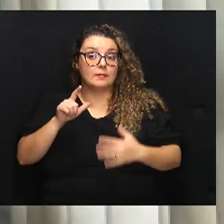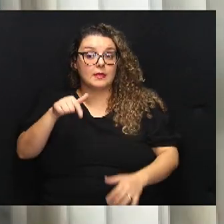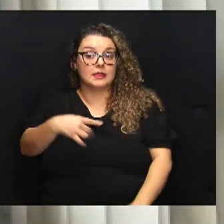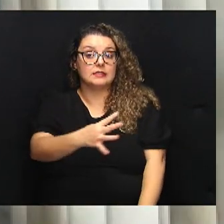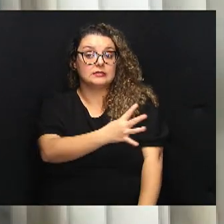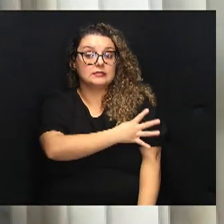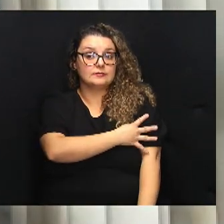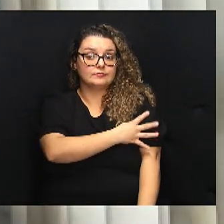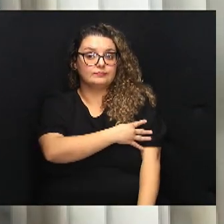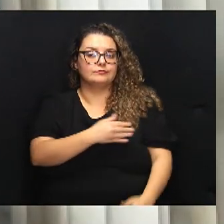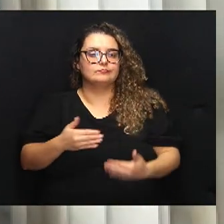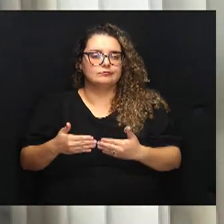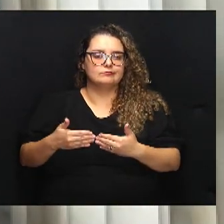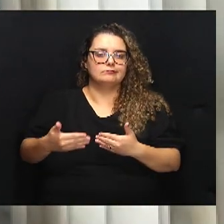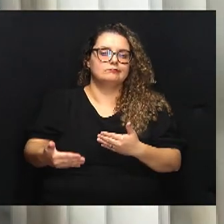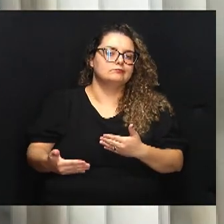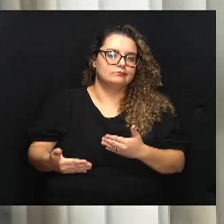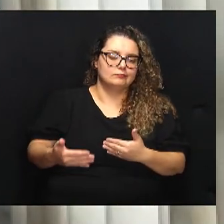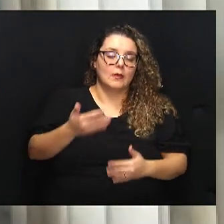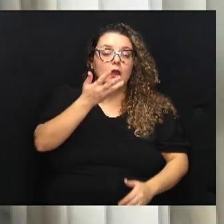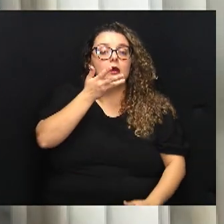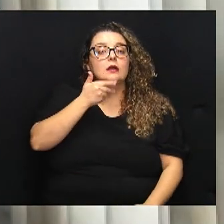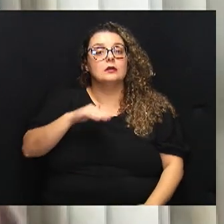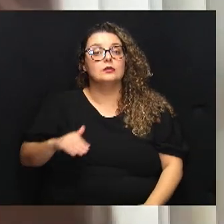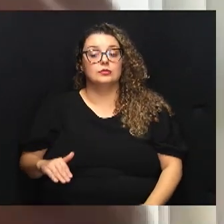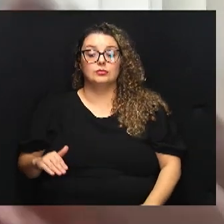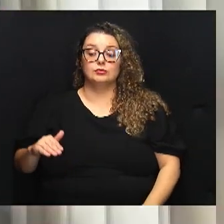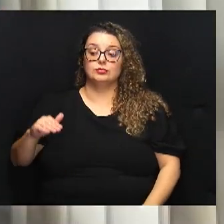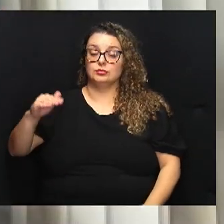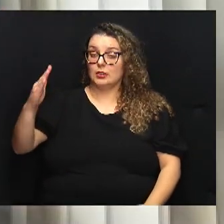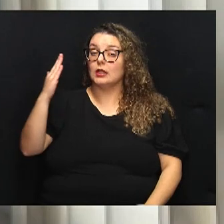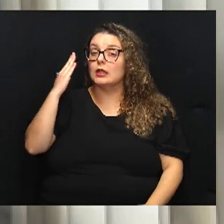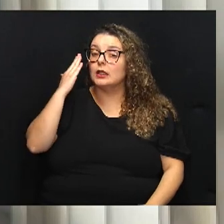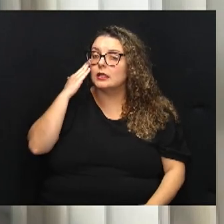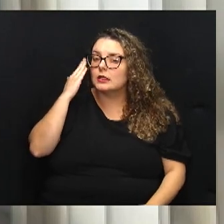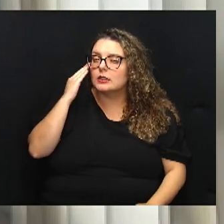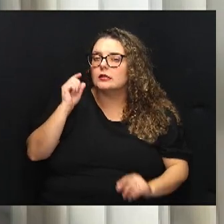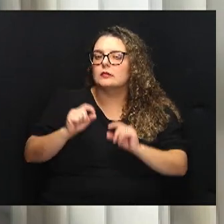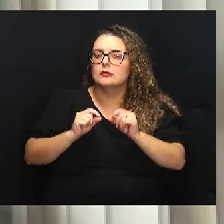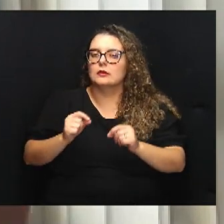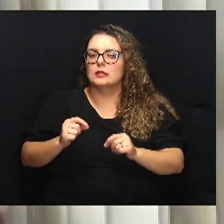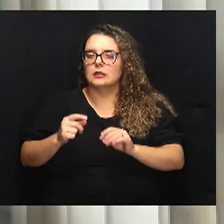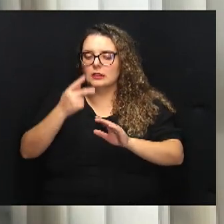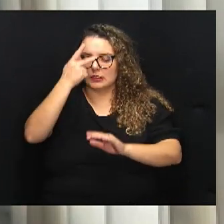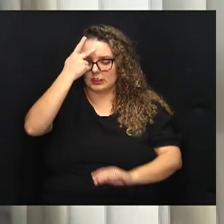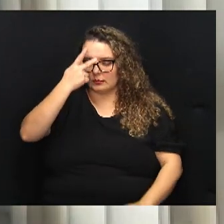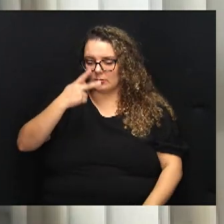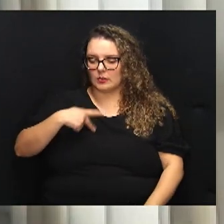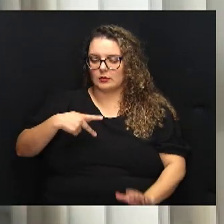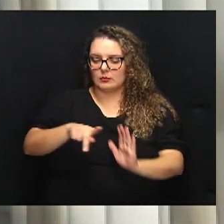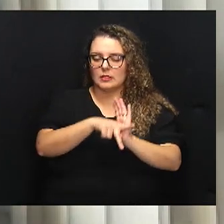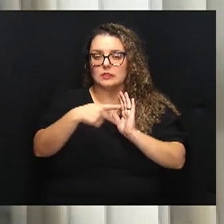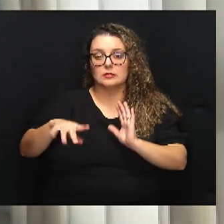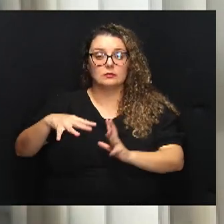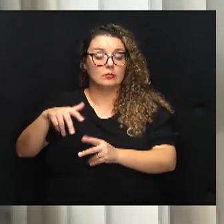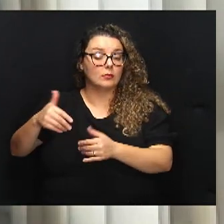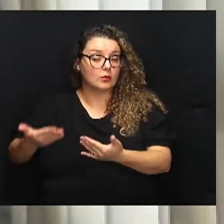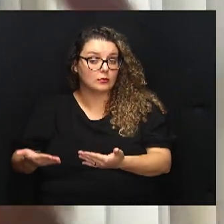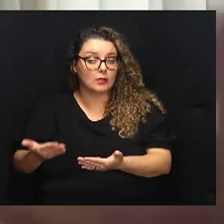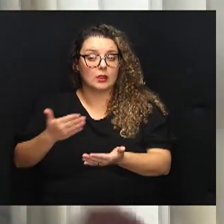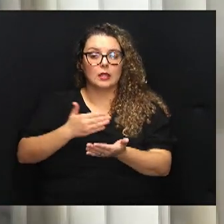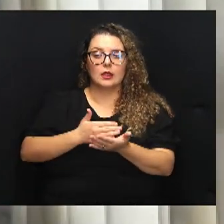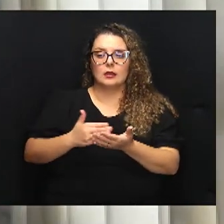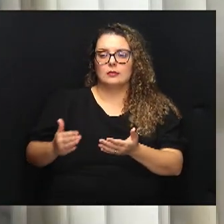dessa fase, onde a criança começa a crescer, começa a entender quem ela é no mundo, a partir daí começa